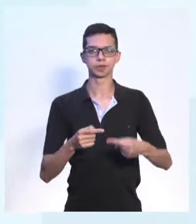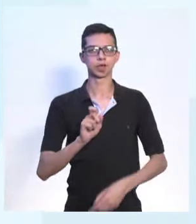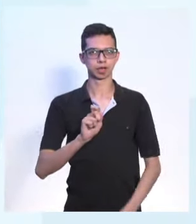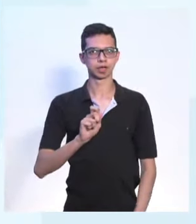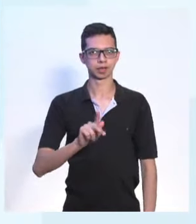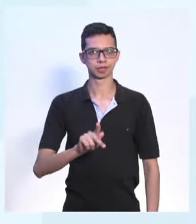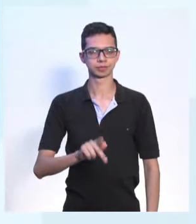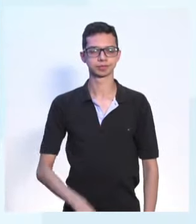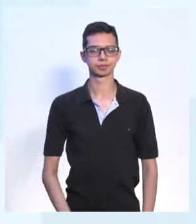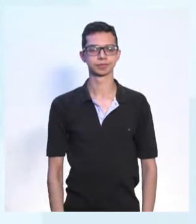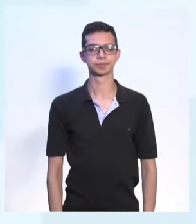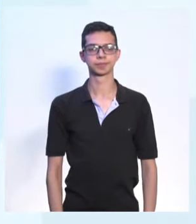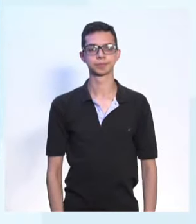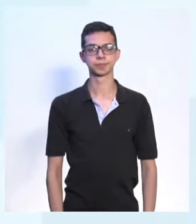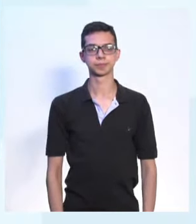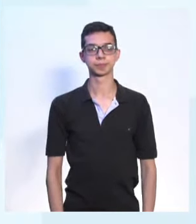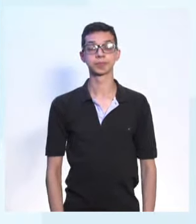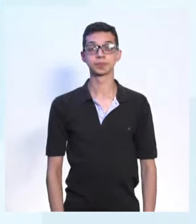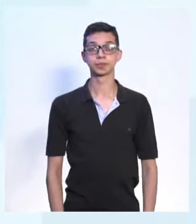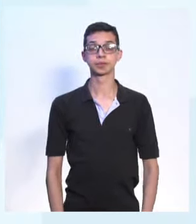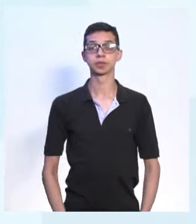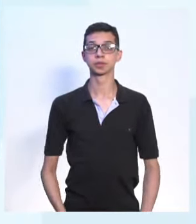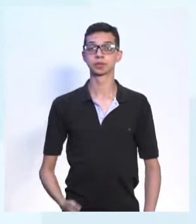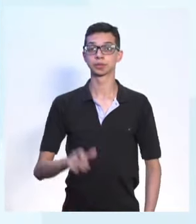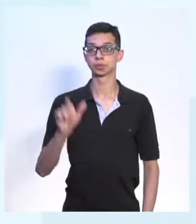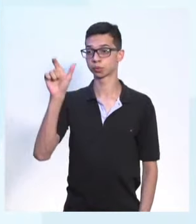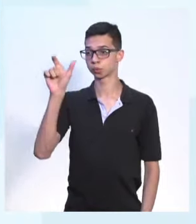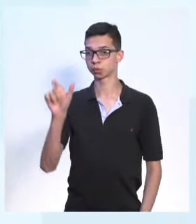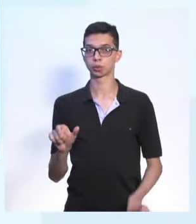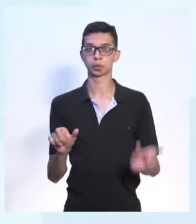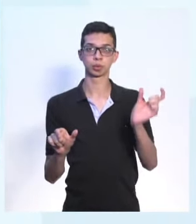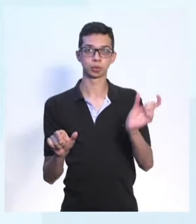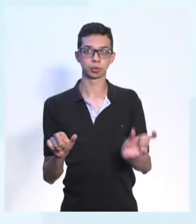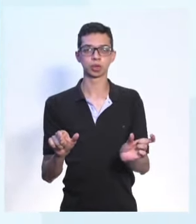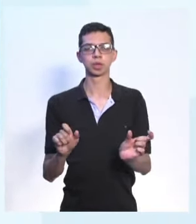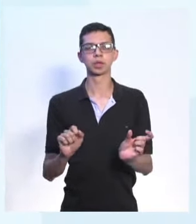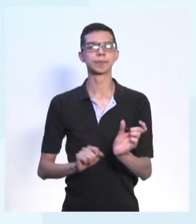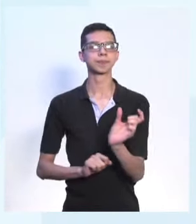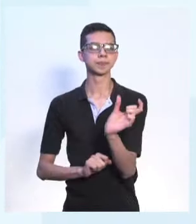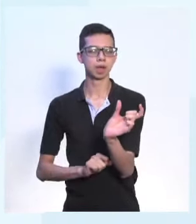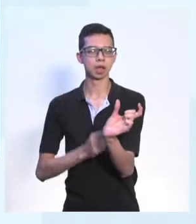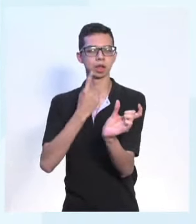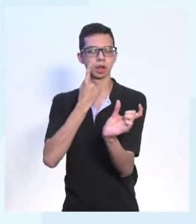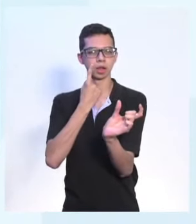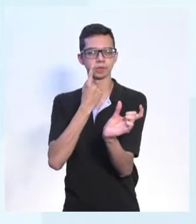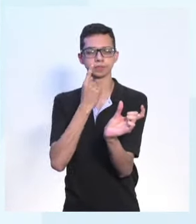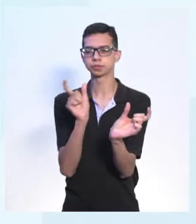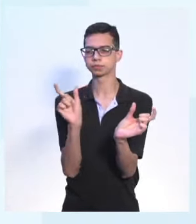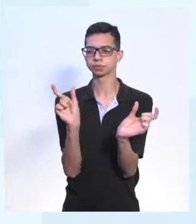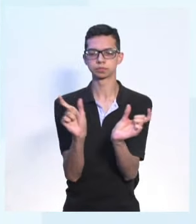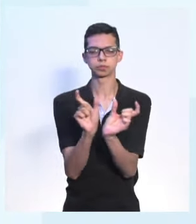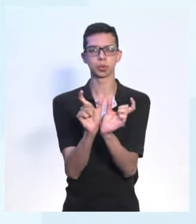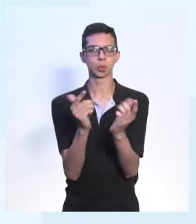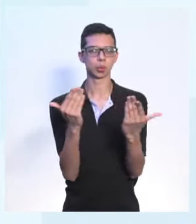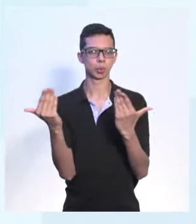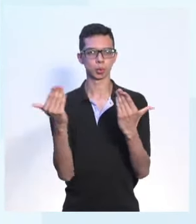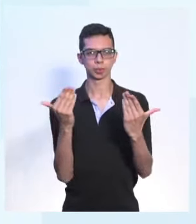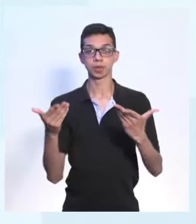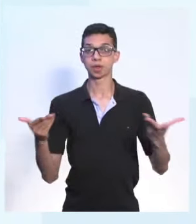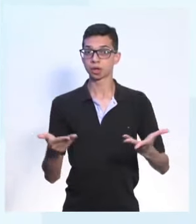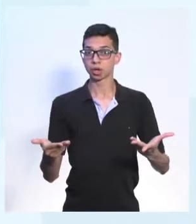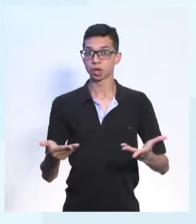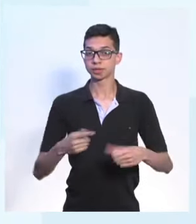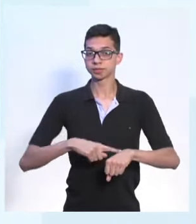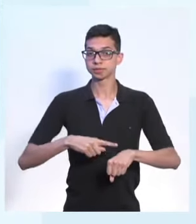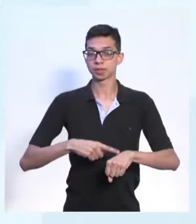words and definitions. Relacione as colunas, palavras e definições. Nesse momento não vou ler nada para vocês, nem traduzir, porque é um momento de leitura